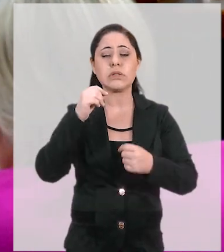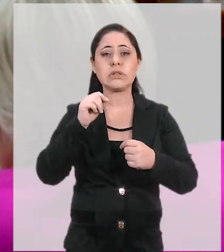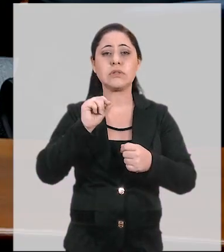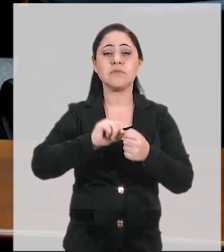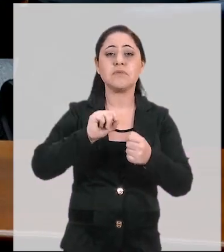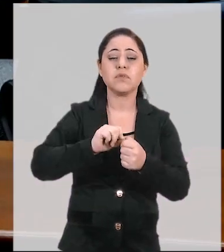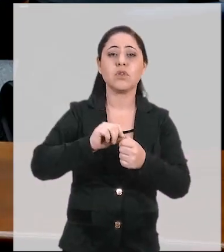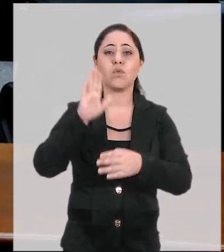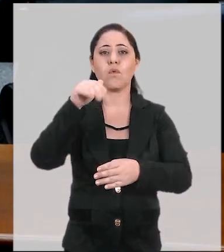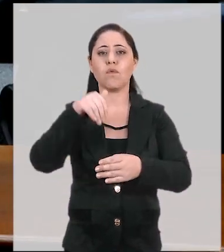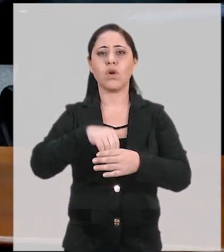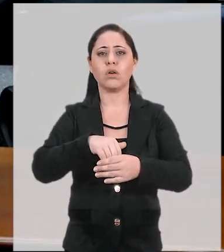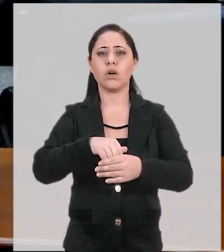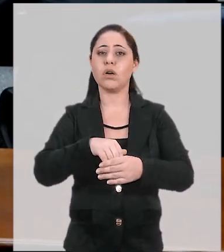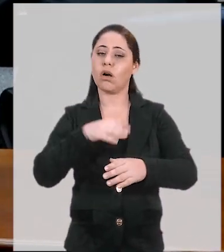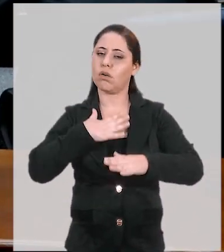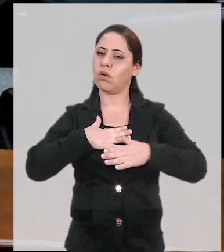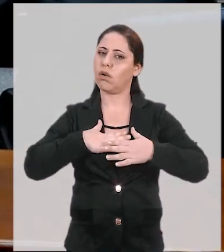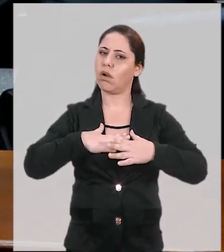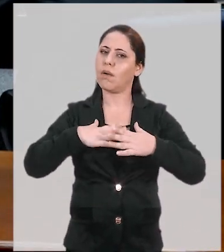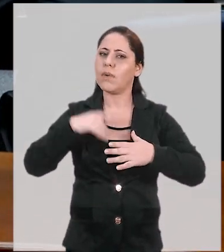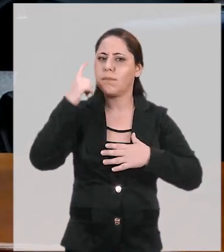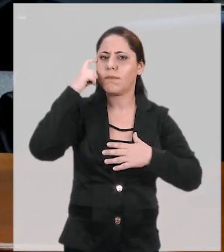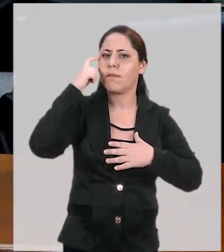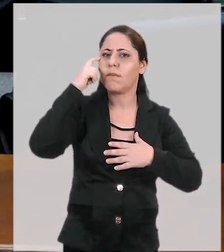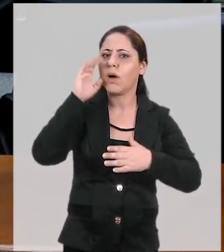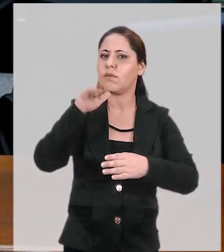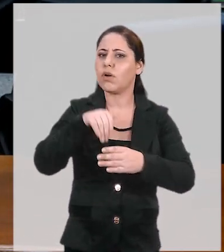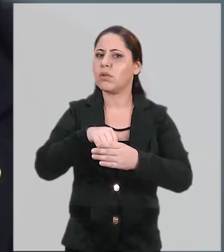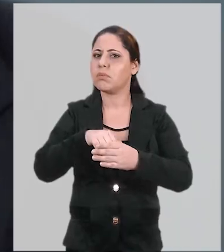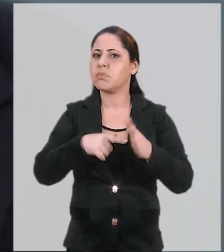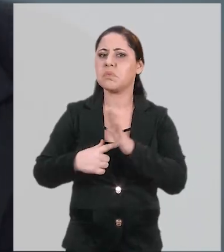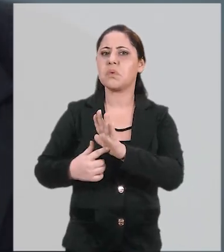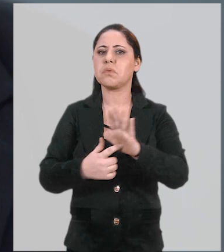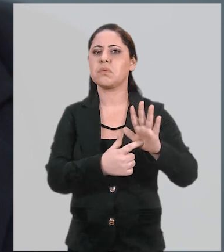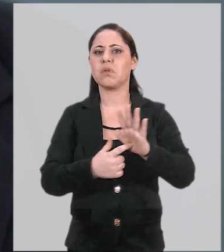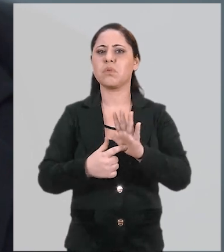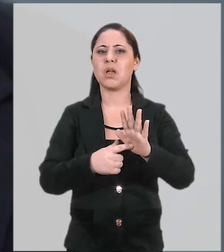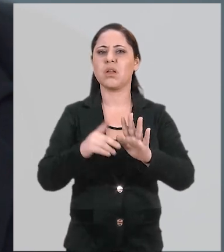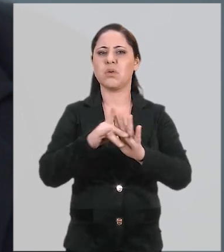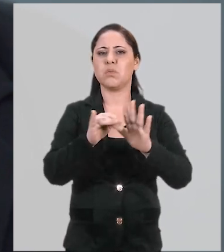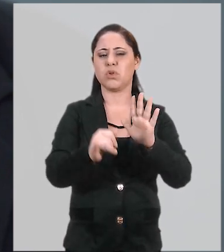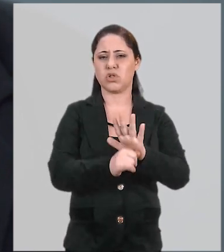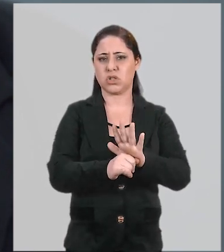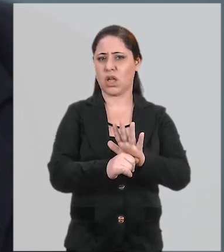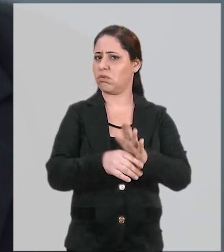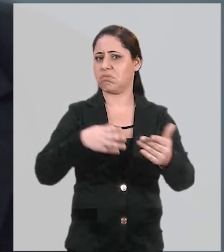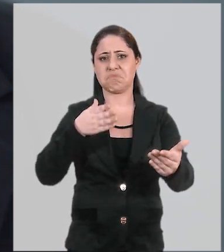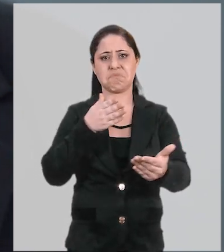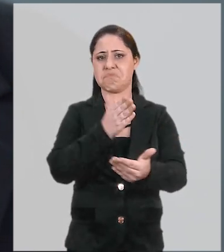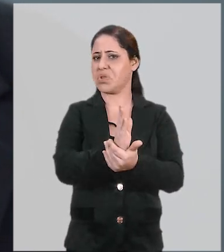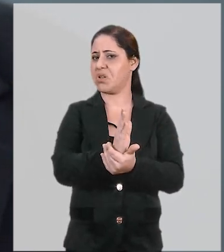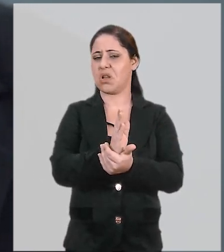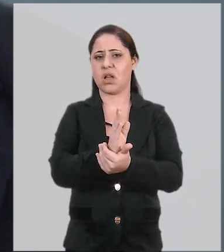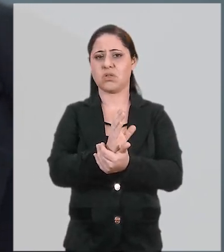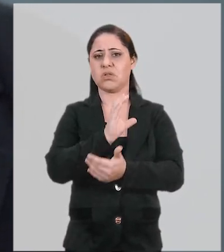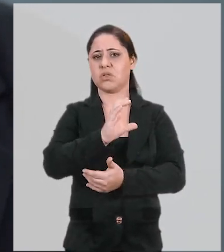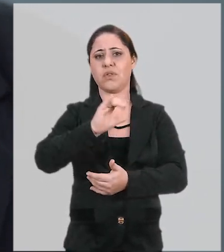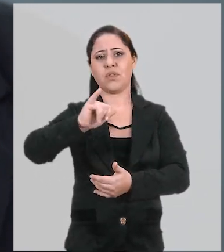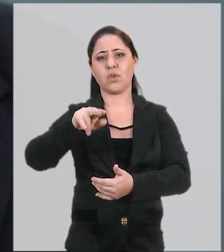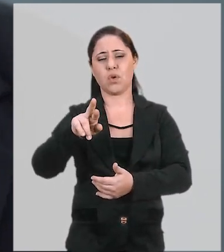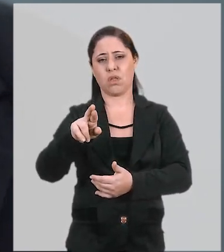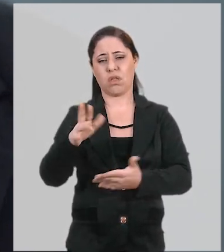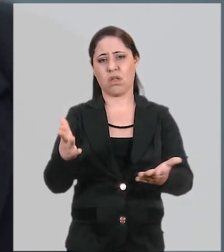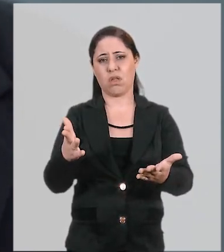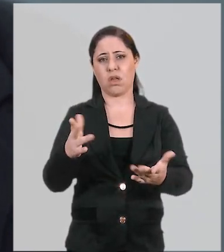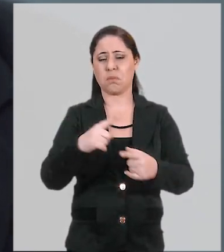votos com mais cautela, para que a gente não apresente projetos para que não passe na Comissão de Constituição e Justiça,